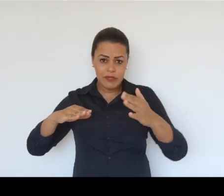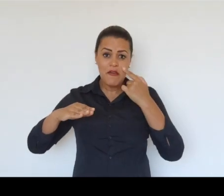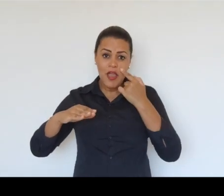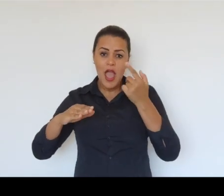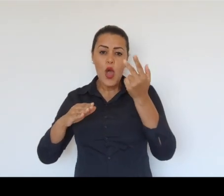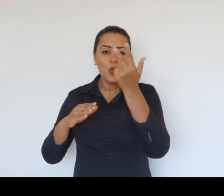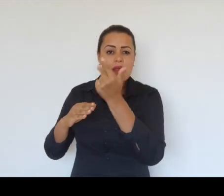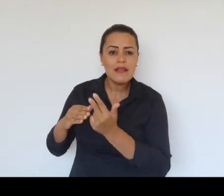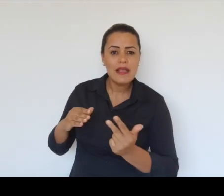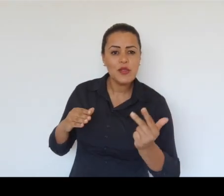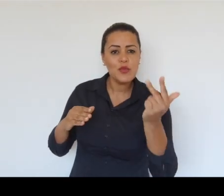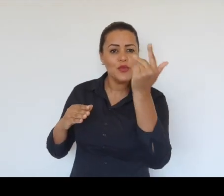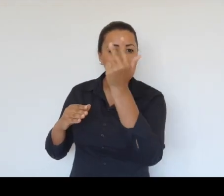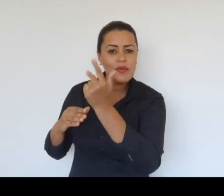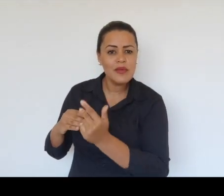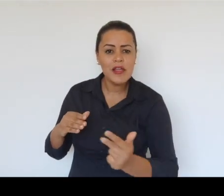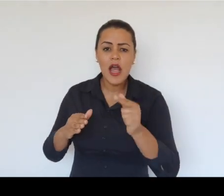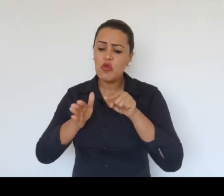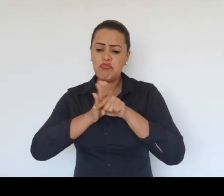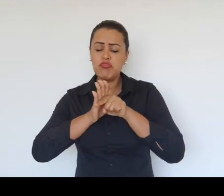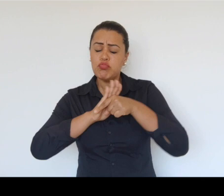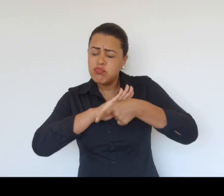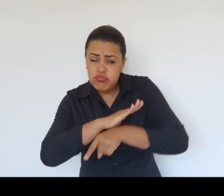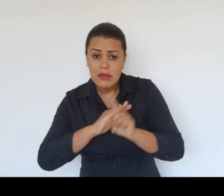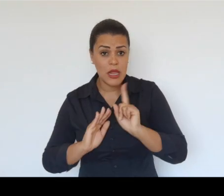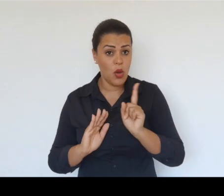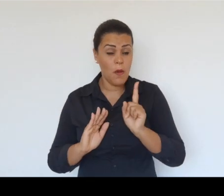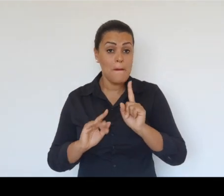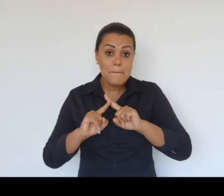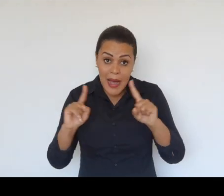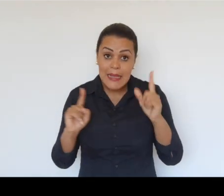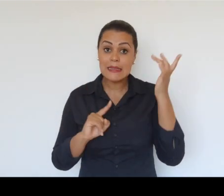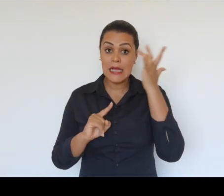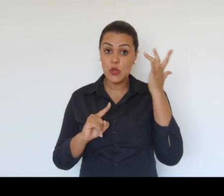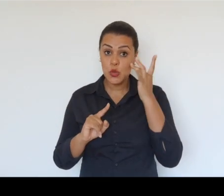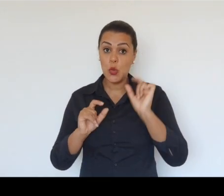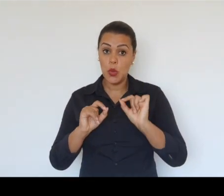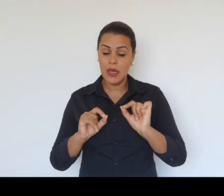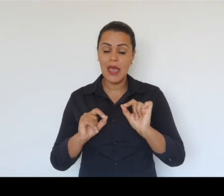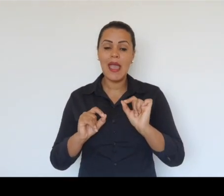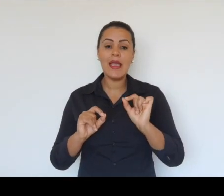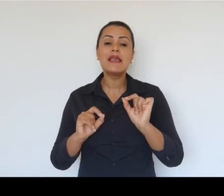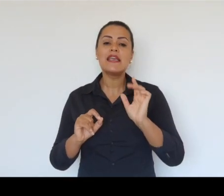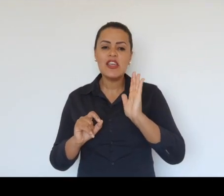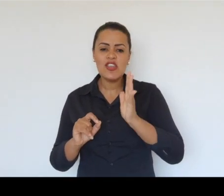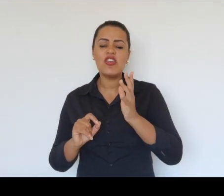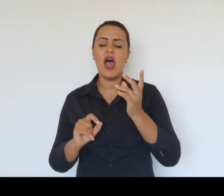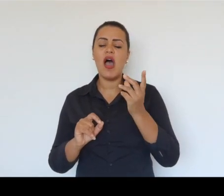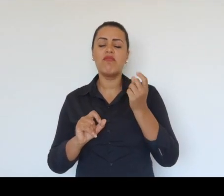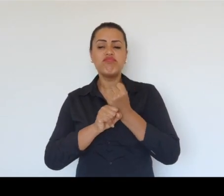nas rochas da Casa de Pedra ainda não foram analisadas a fundo, mas tudo indica que elas sejam fragmentos de pinturas mais